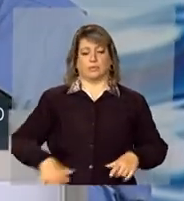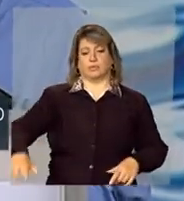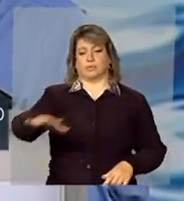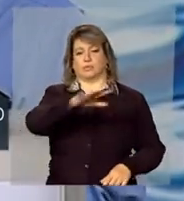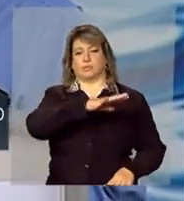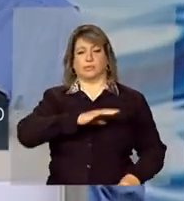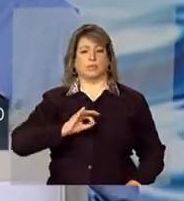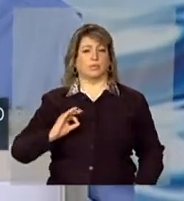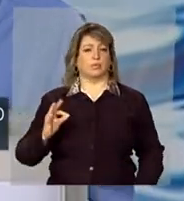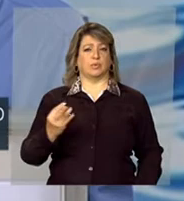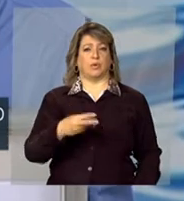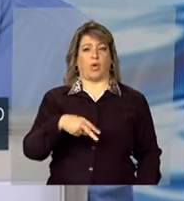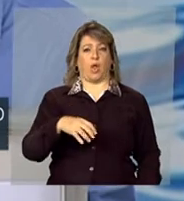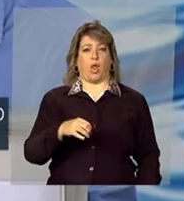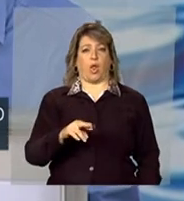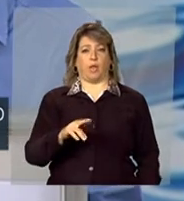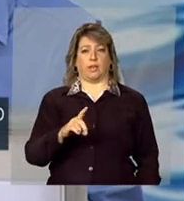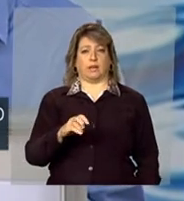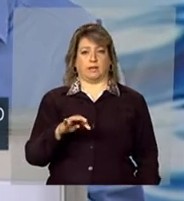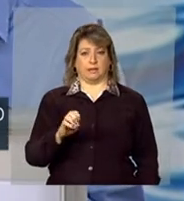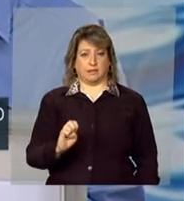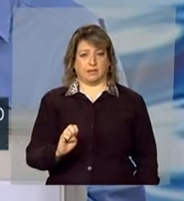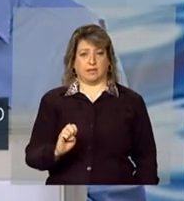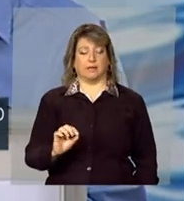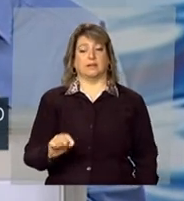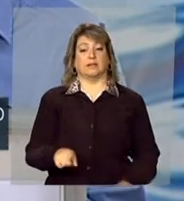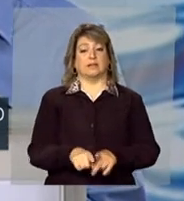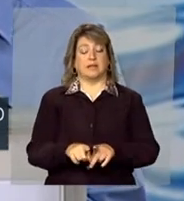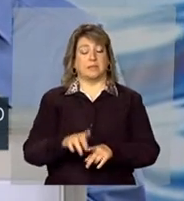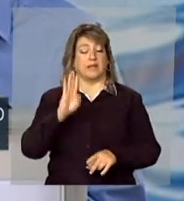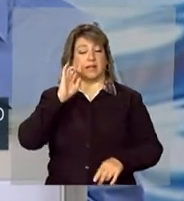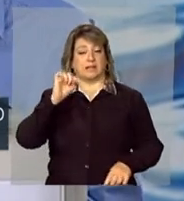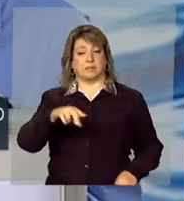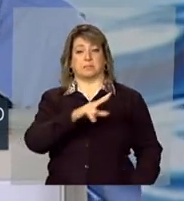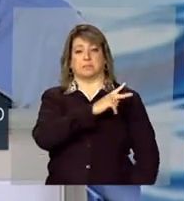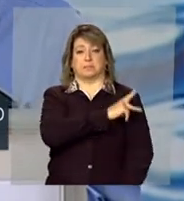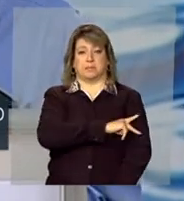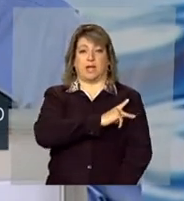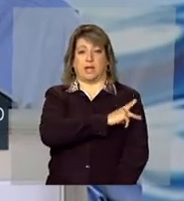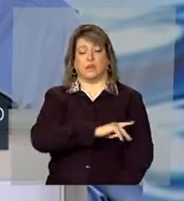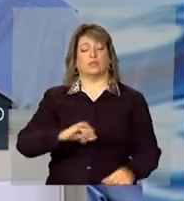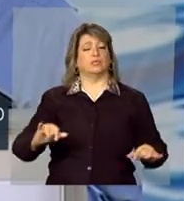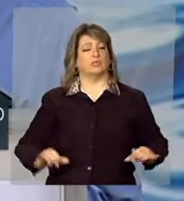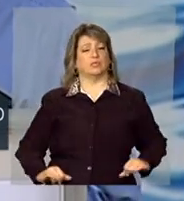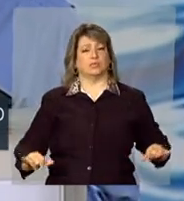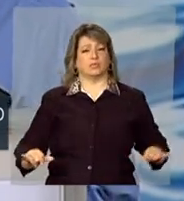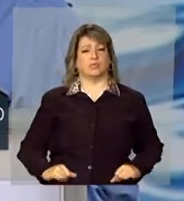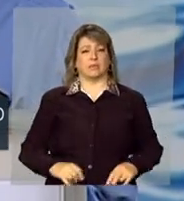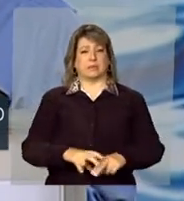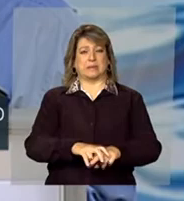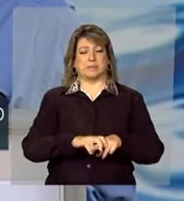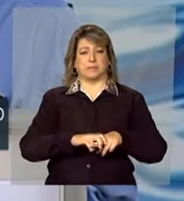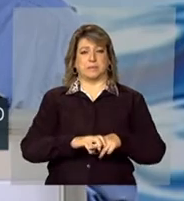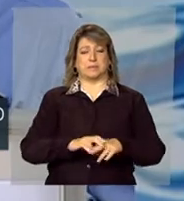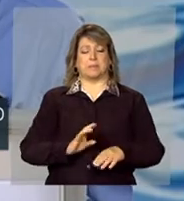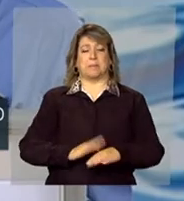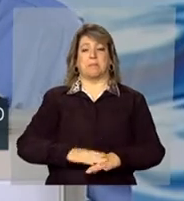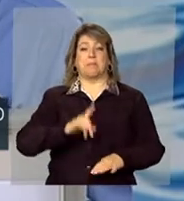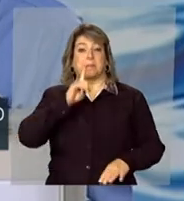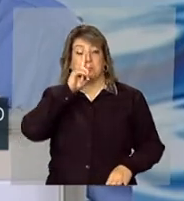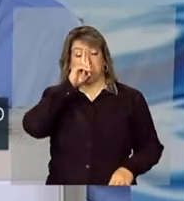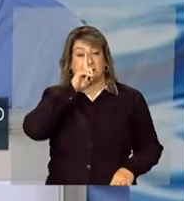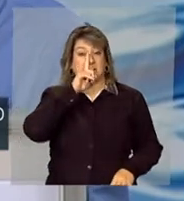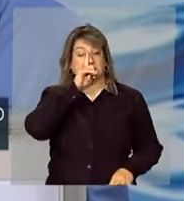inteiro e, de forma particular, o Piauí, sofrendo a mais